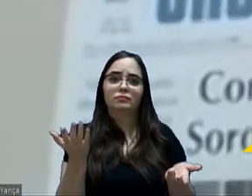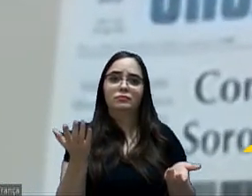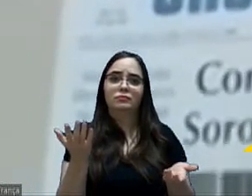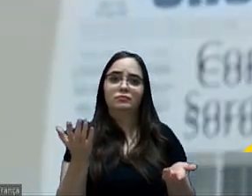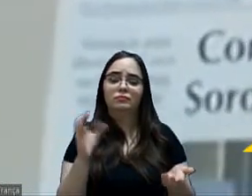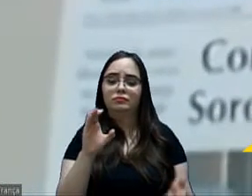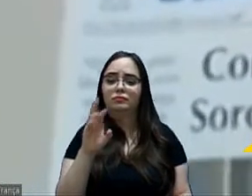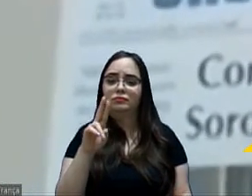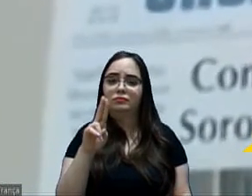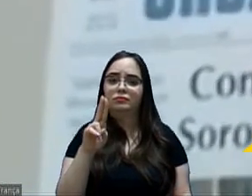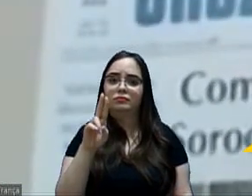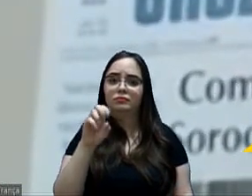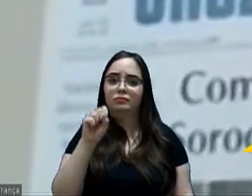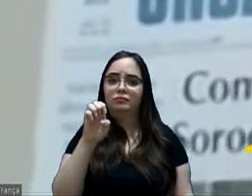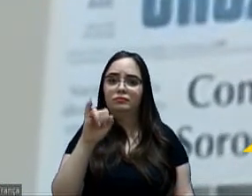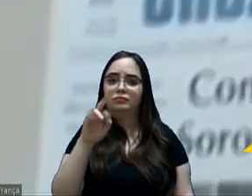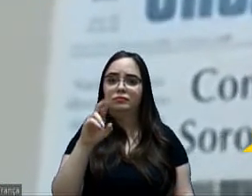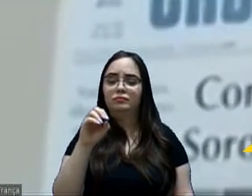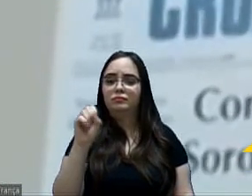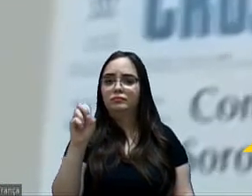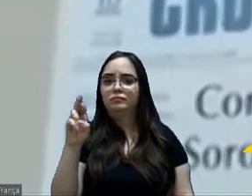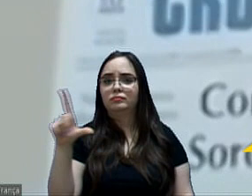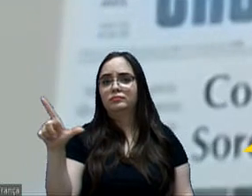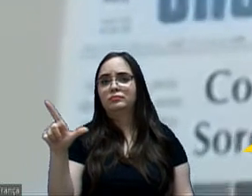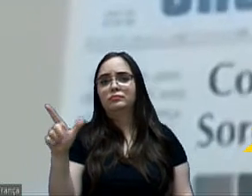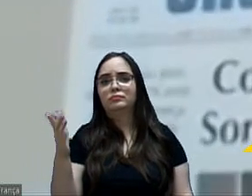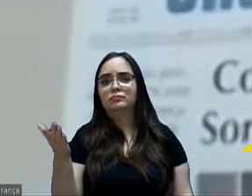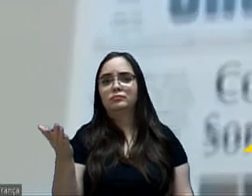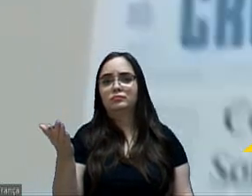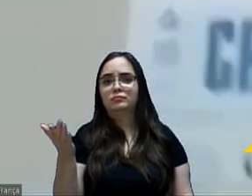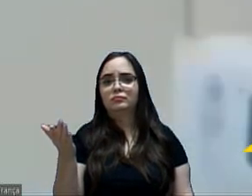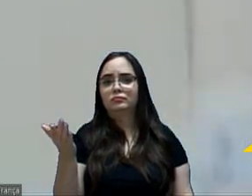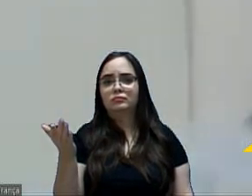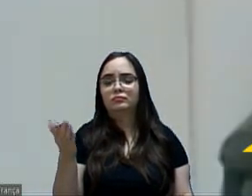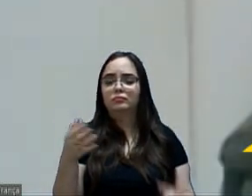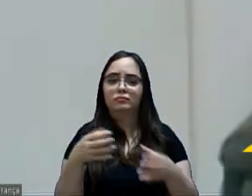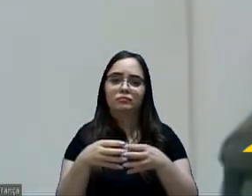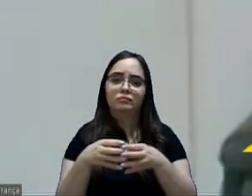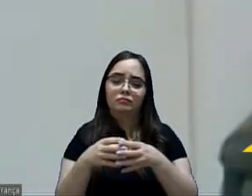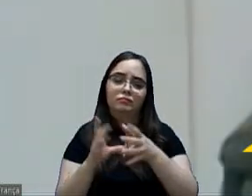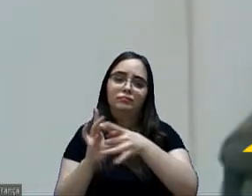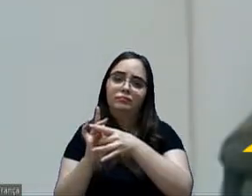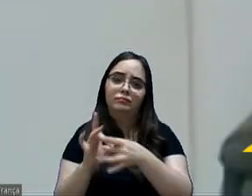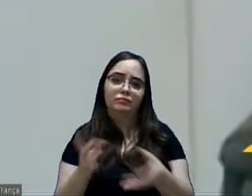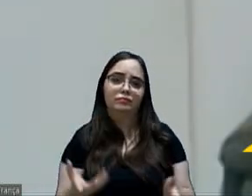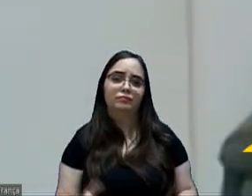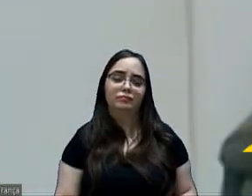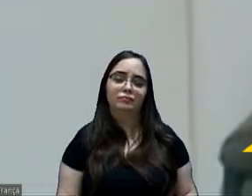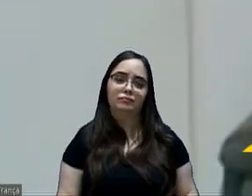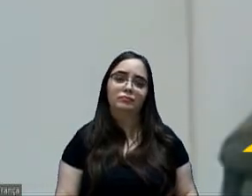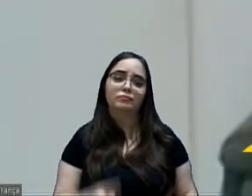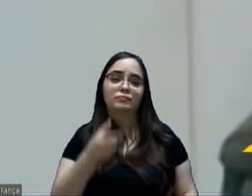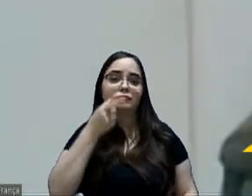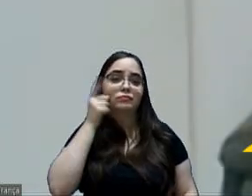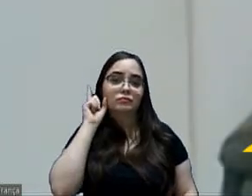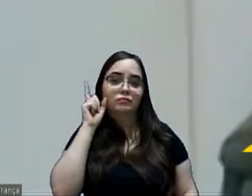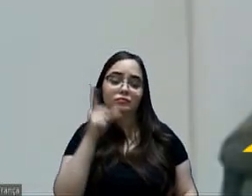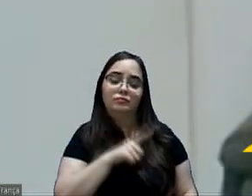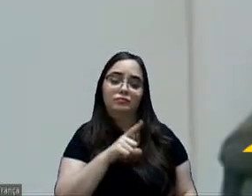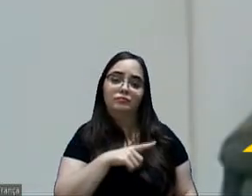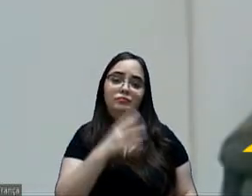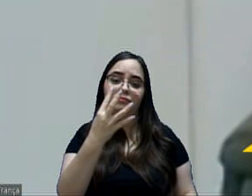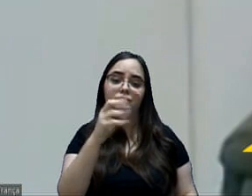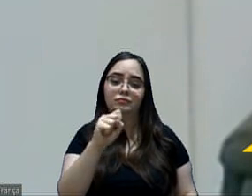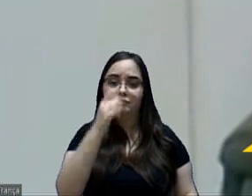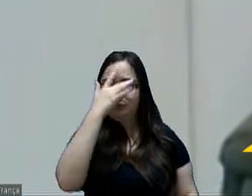cidade, com todo o respeito que eu tenho pela maçonaria, não é de esquerda, não é nós que estamos falando. Ontem, nós tínhamos 48 pessoas